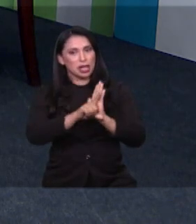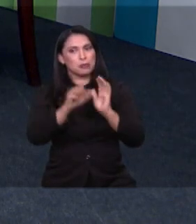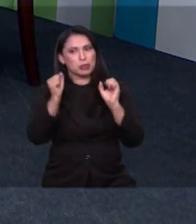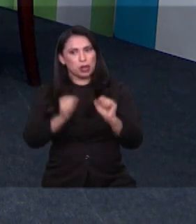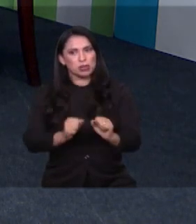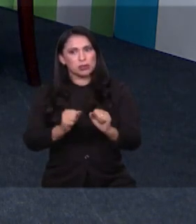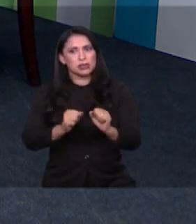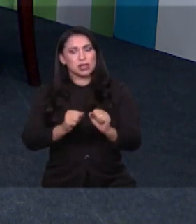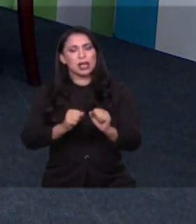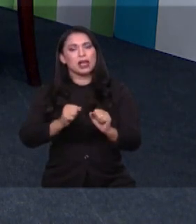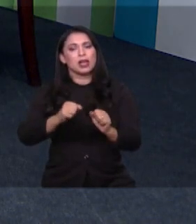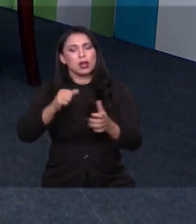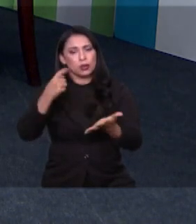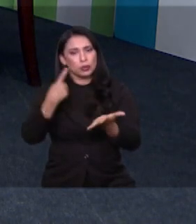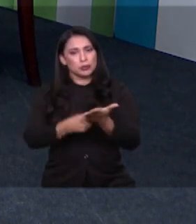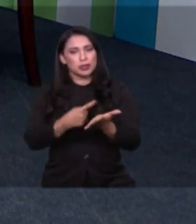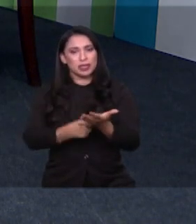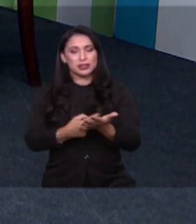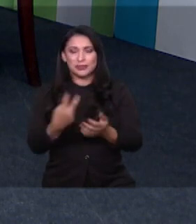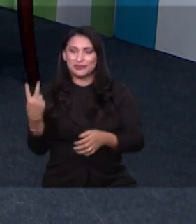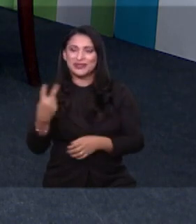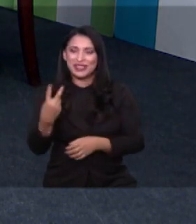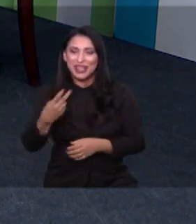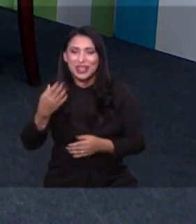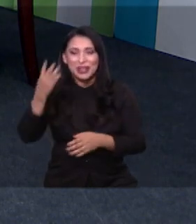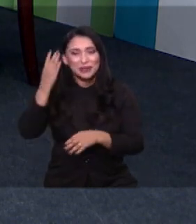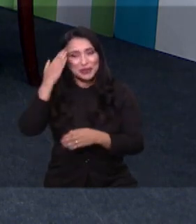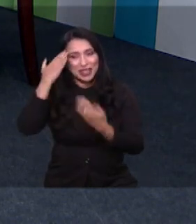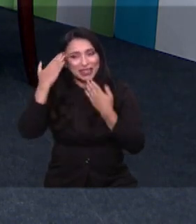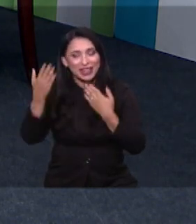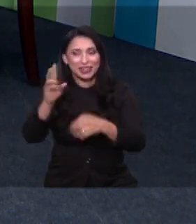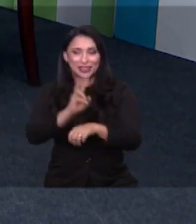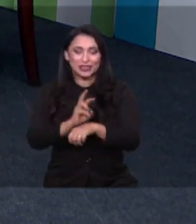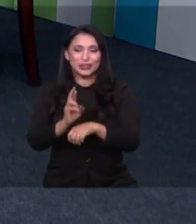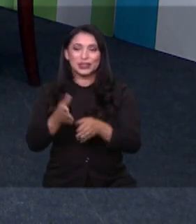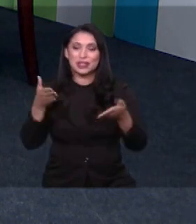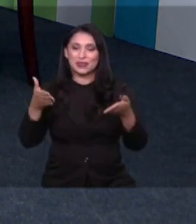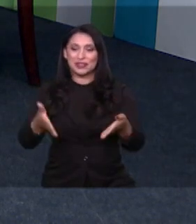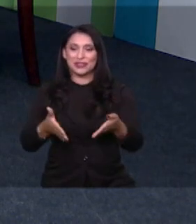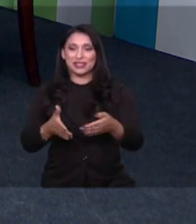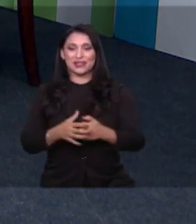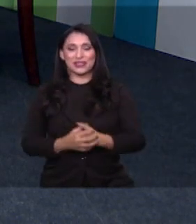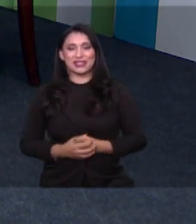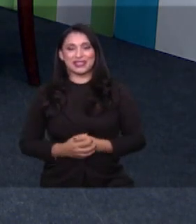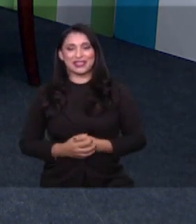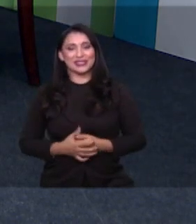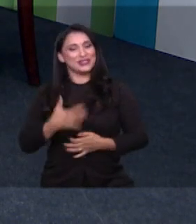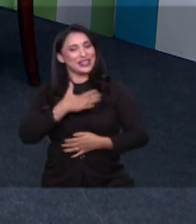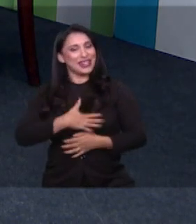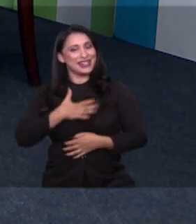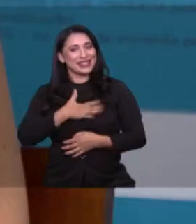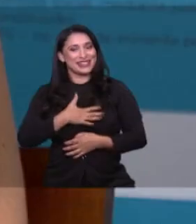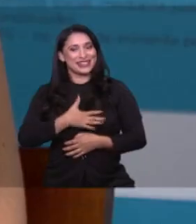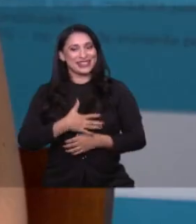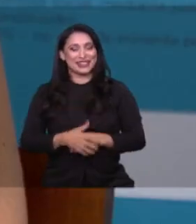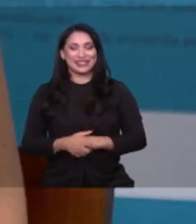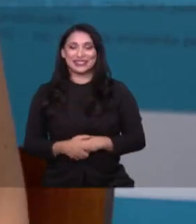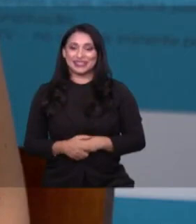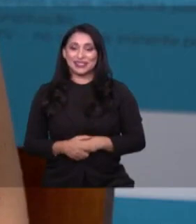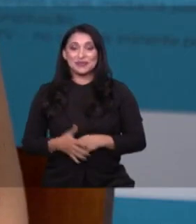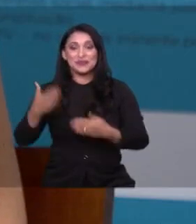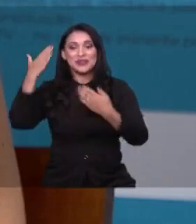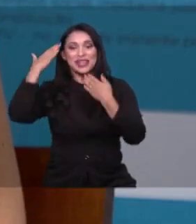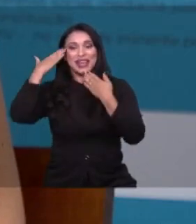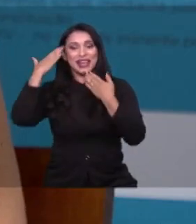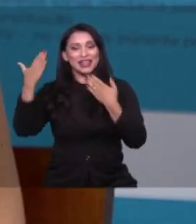em prática. Doutora Nadine, doutora Leide, muito obrigada pela participação de vocês aqui. Imagine, foi um prazer. E eu